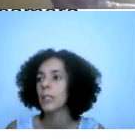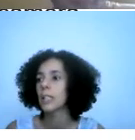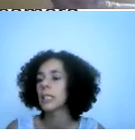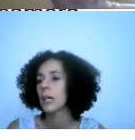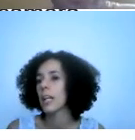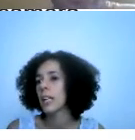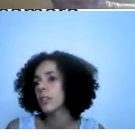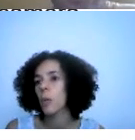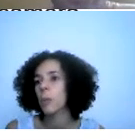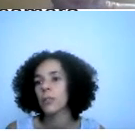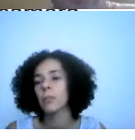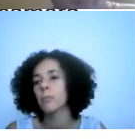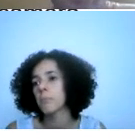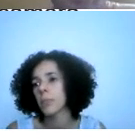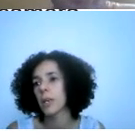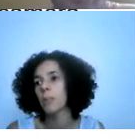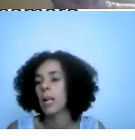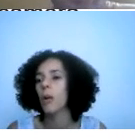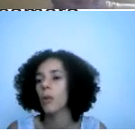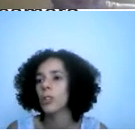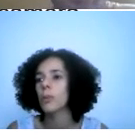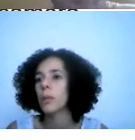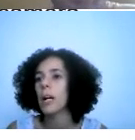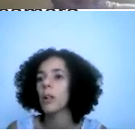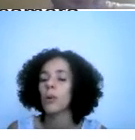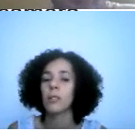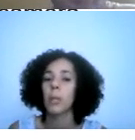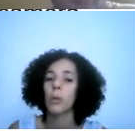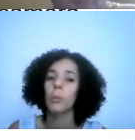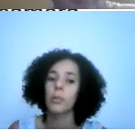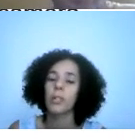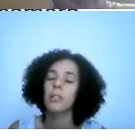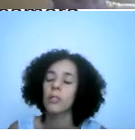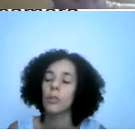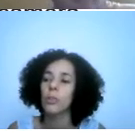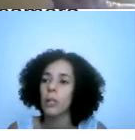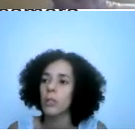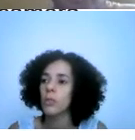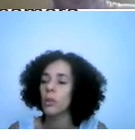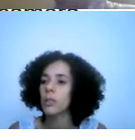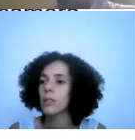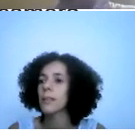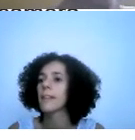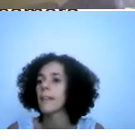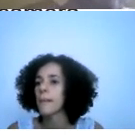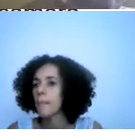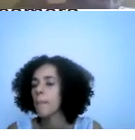integral. Então, elas realmente vão, pela lógica, vão ter esse maior número de registros de espécies